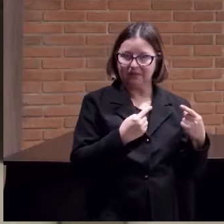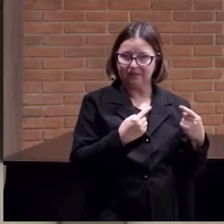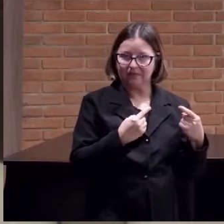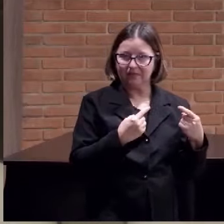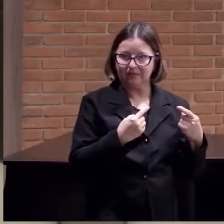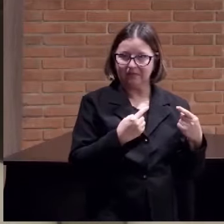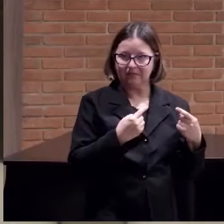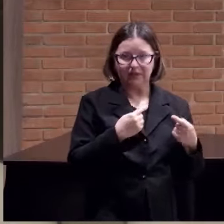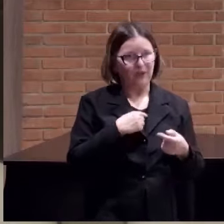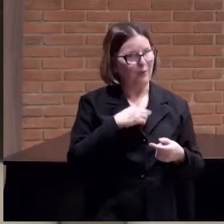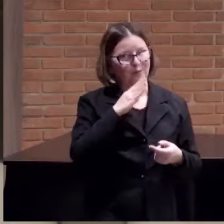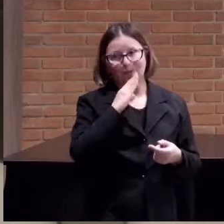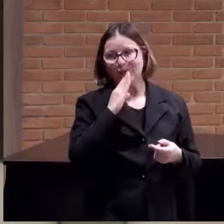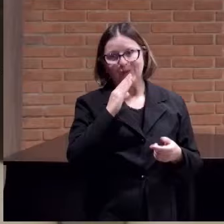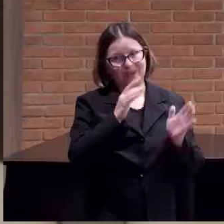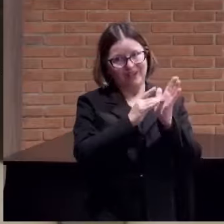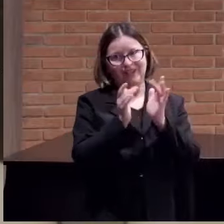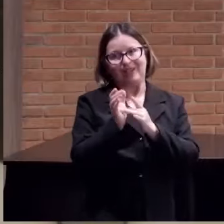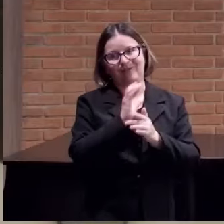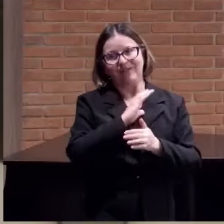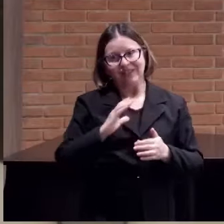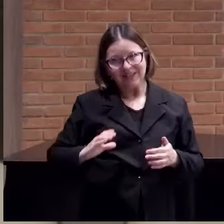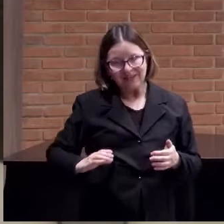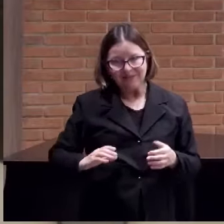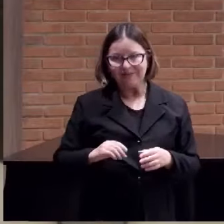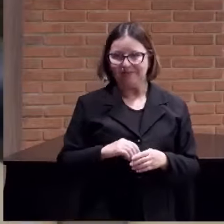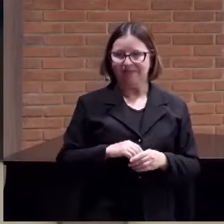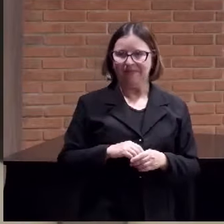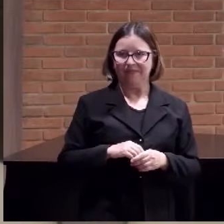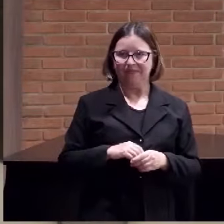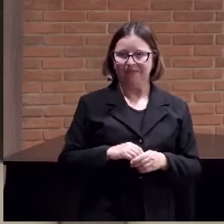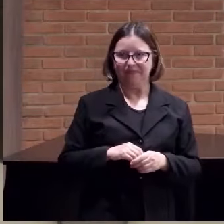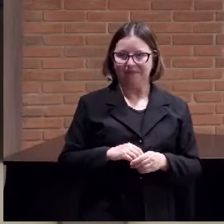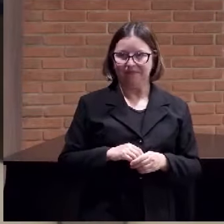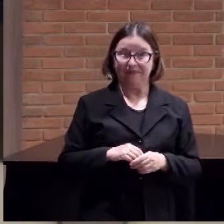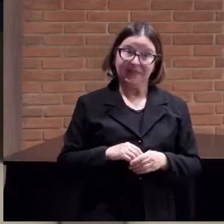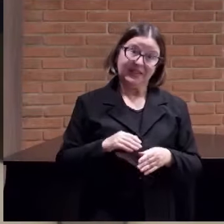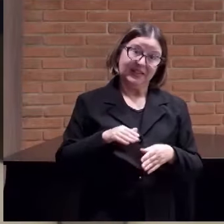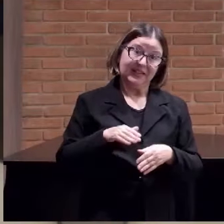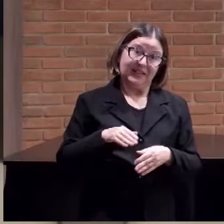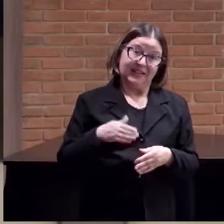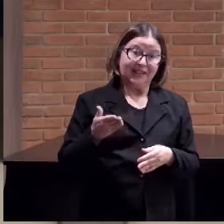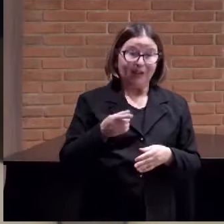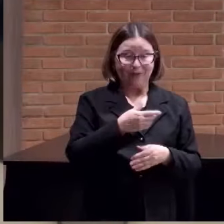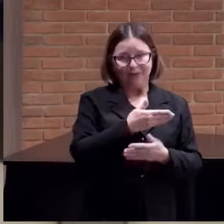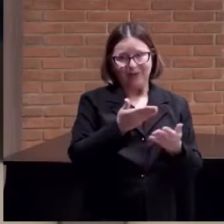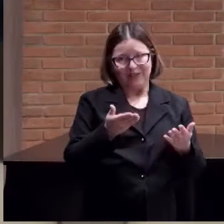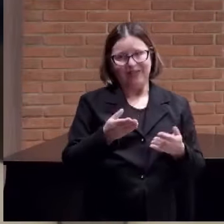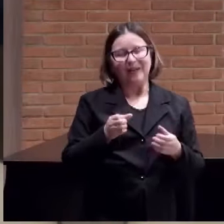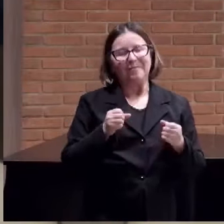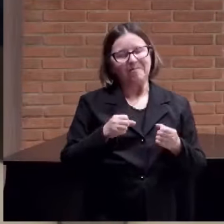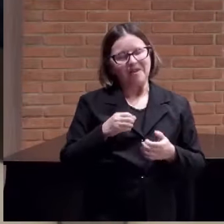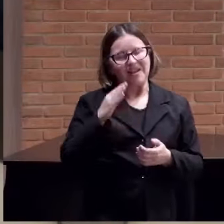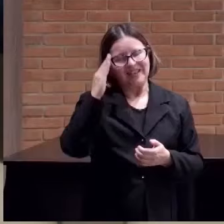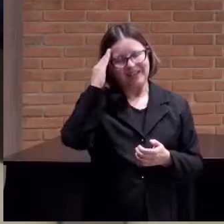eu ainda não conheci Jesus Cristo. Aí você pode saber